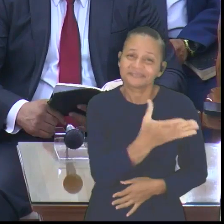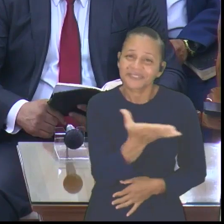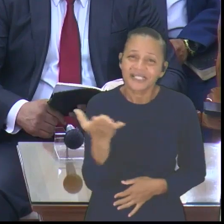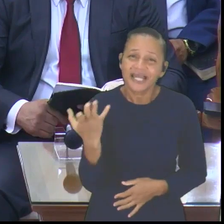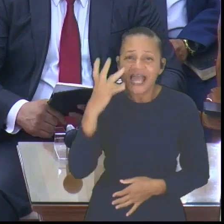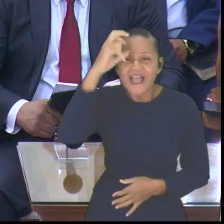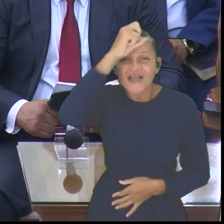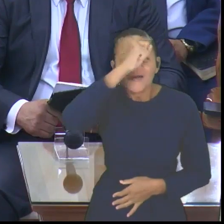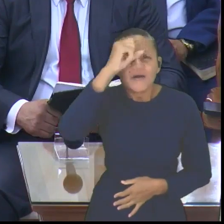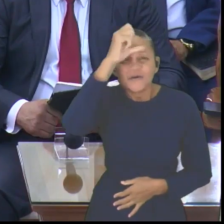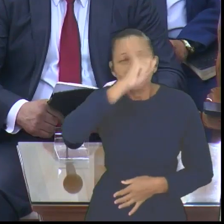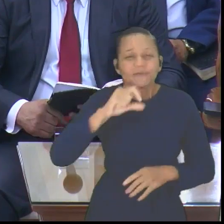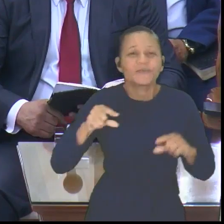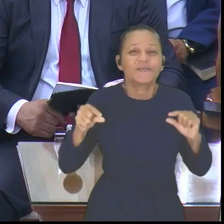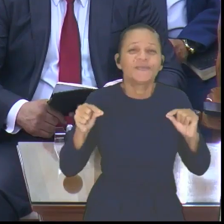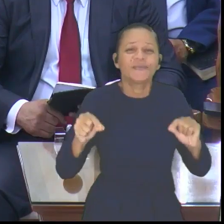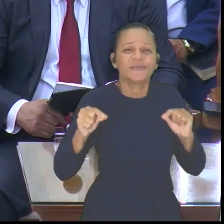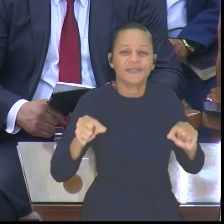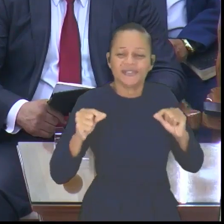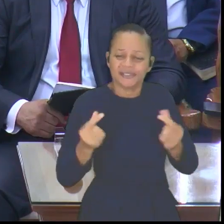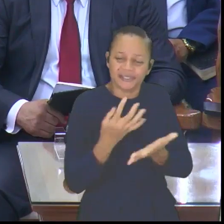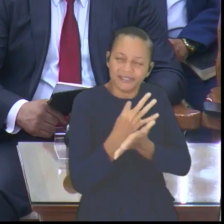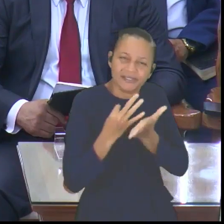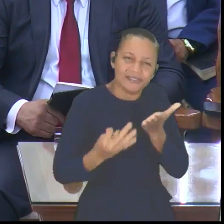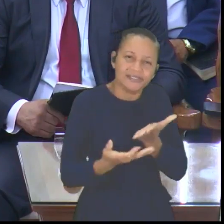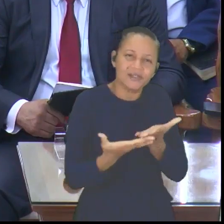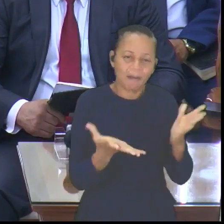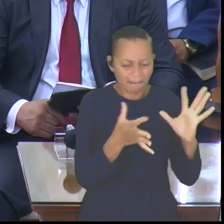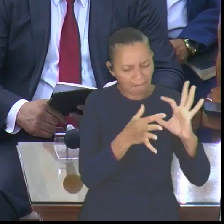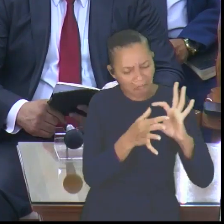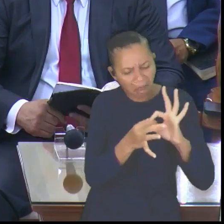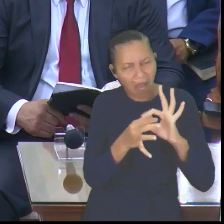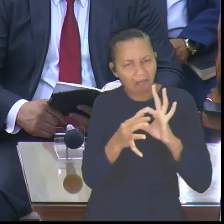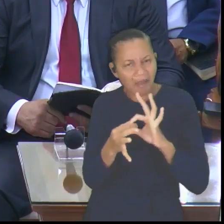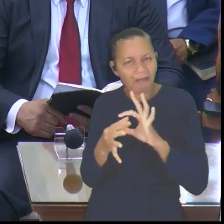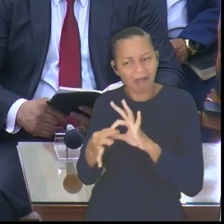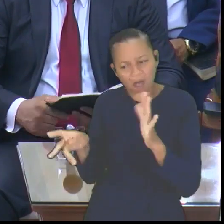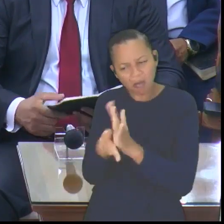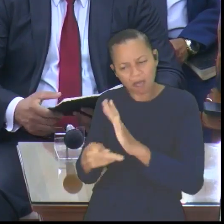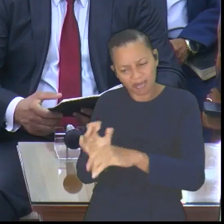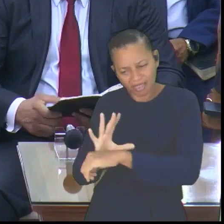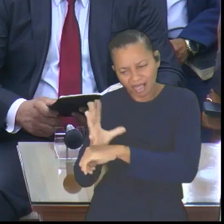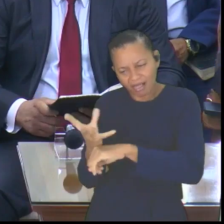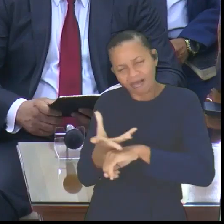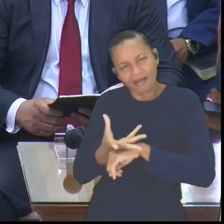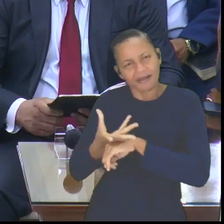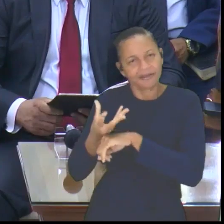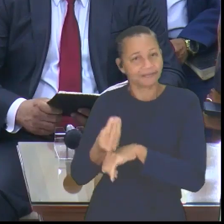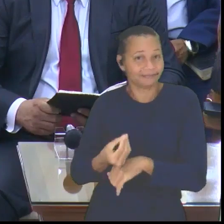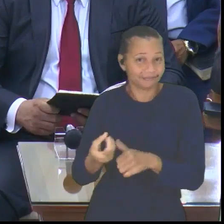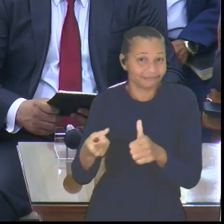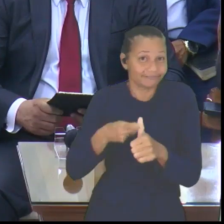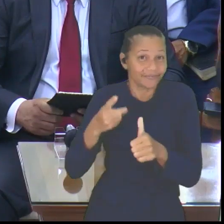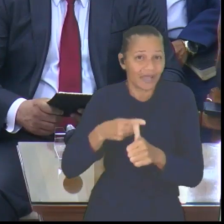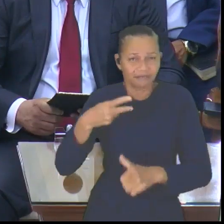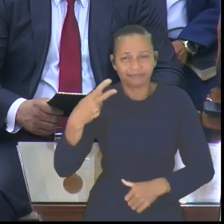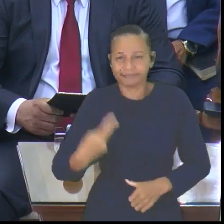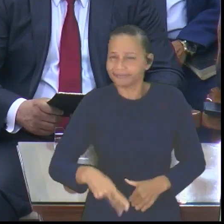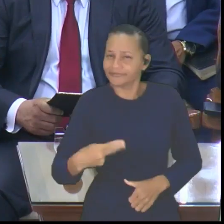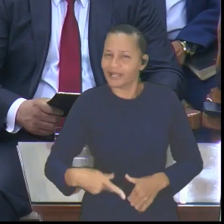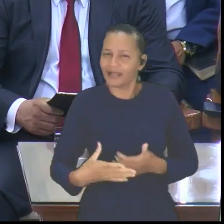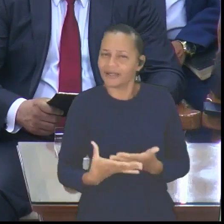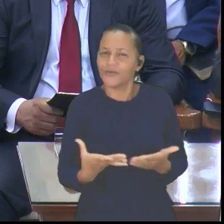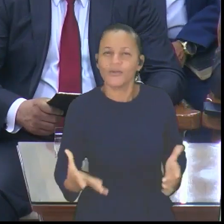eu aprendo aqui nesse texto, em um contexto de igreja, primeiramente aqui